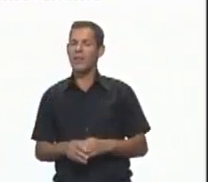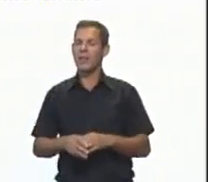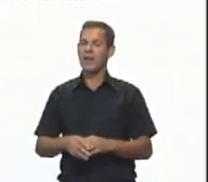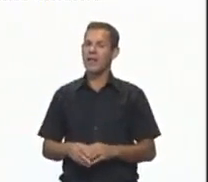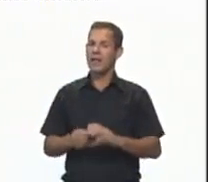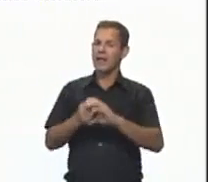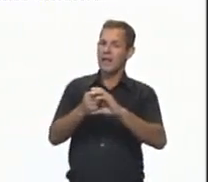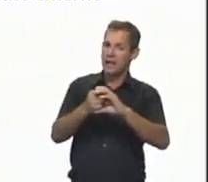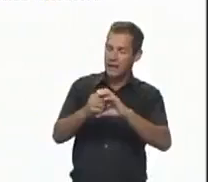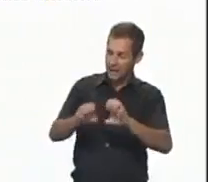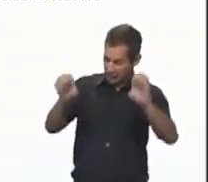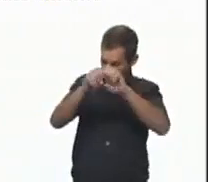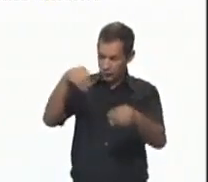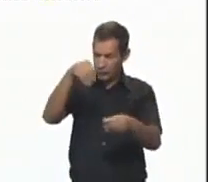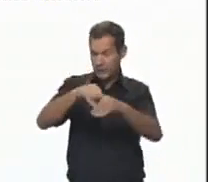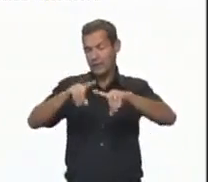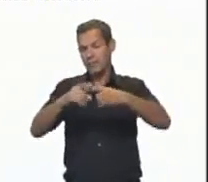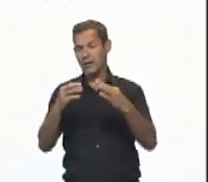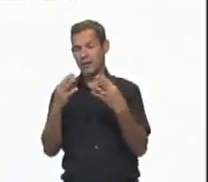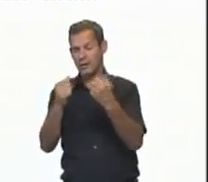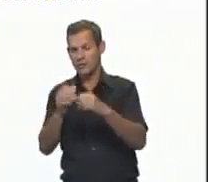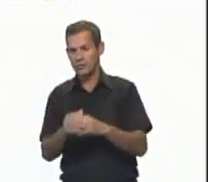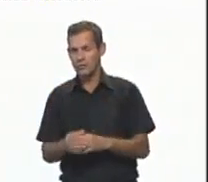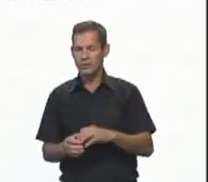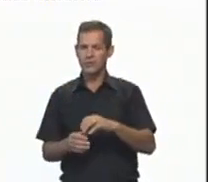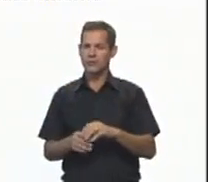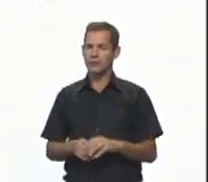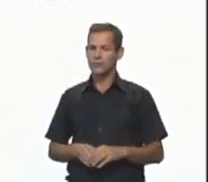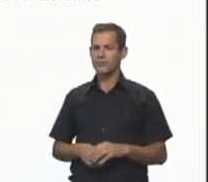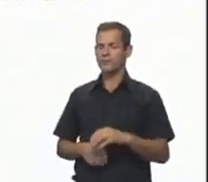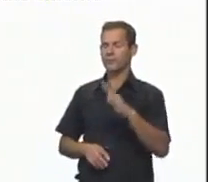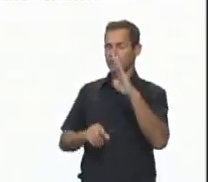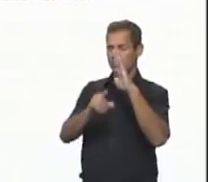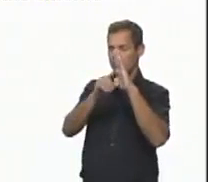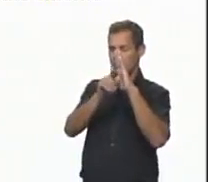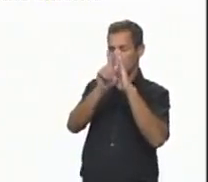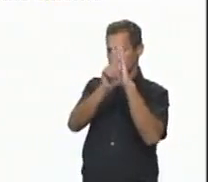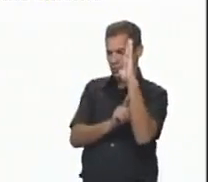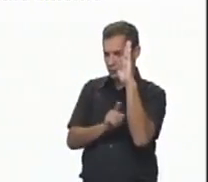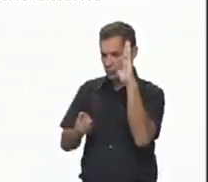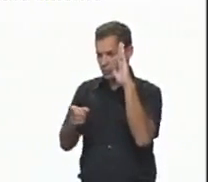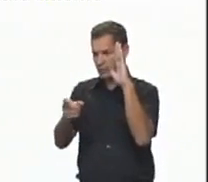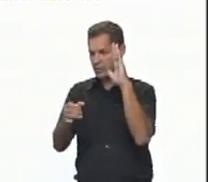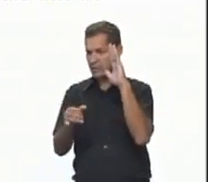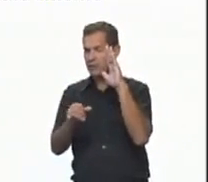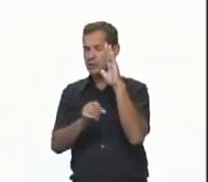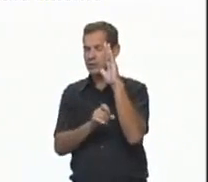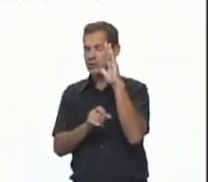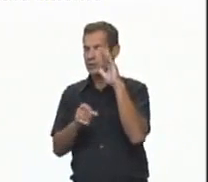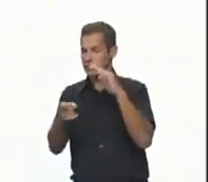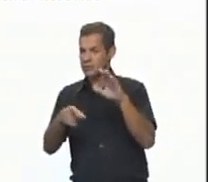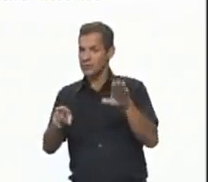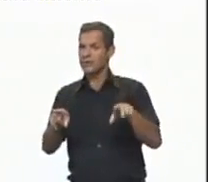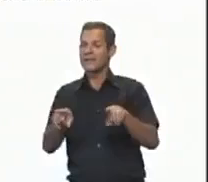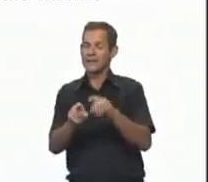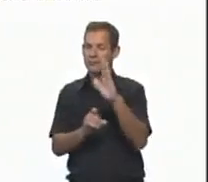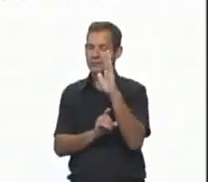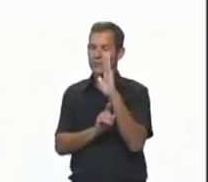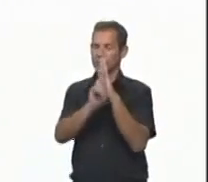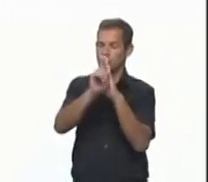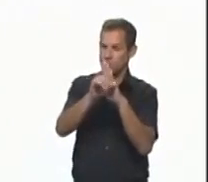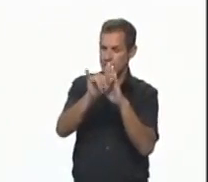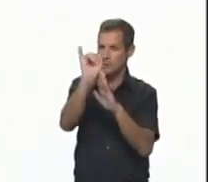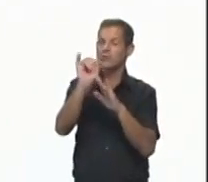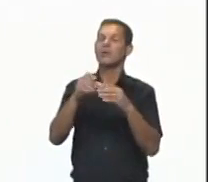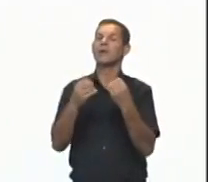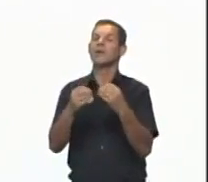formato interno, sendo ambas em torno do eixo y, formando assim a casca. E qual que é a representação, então, dessa região